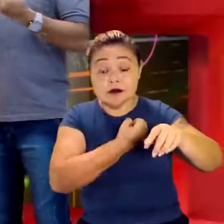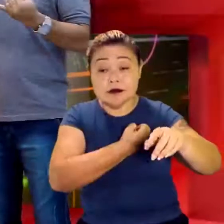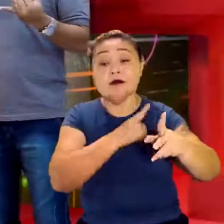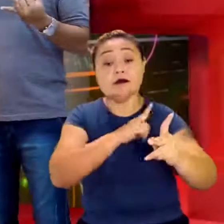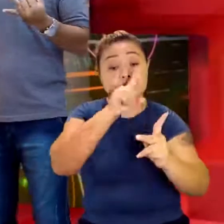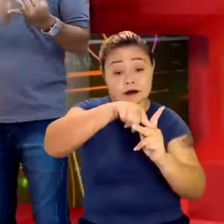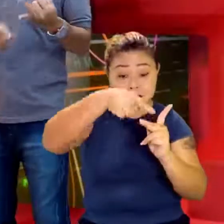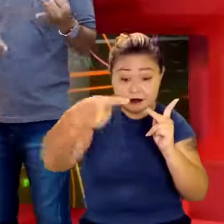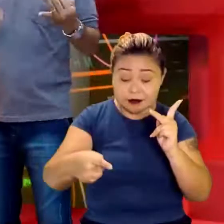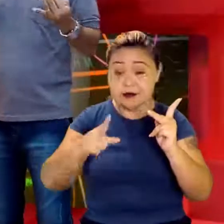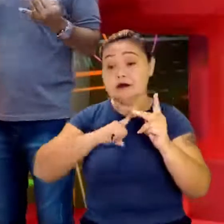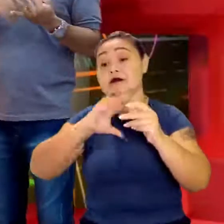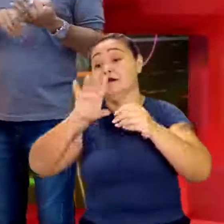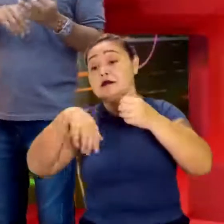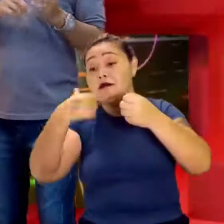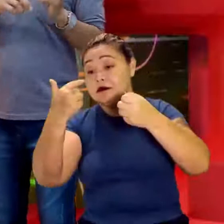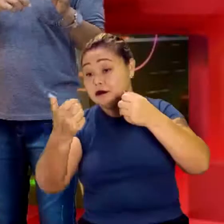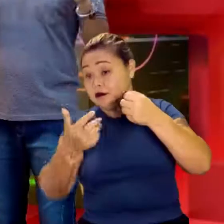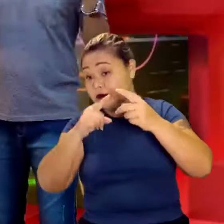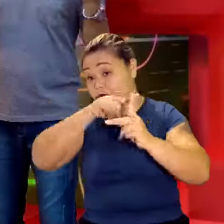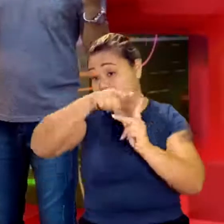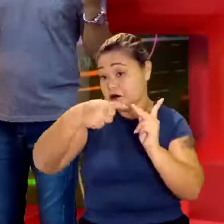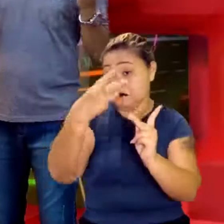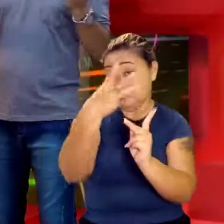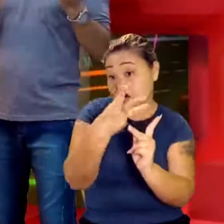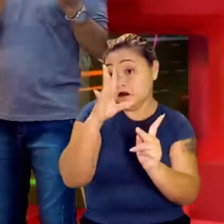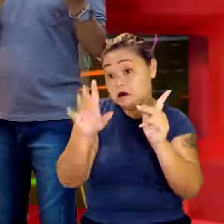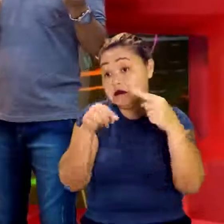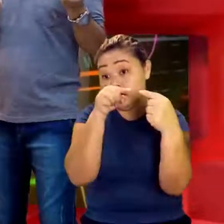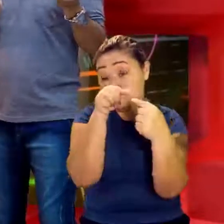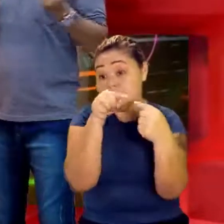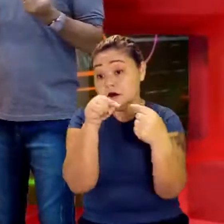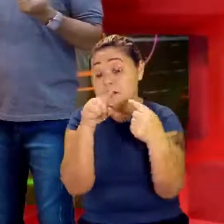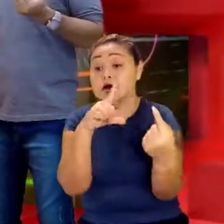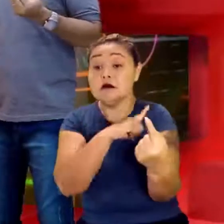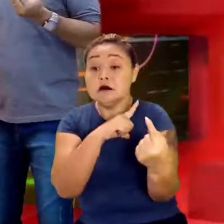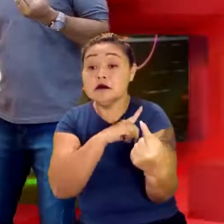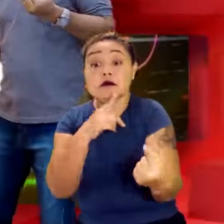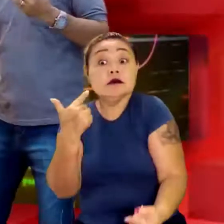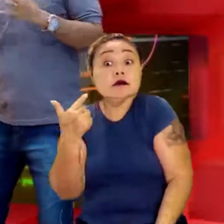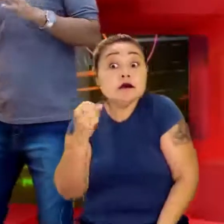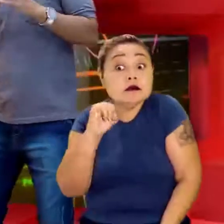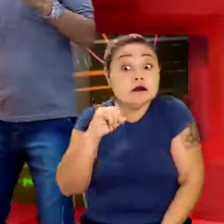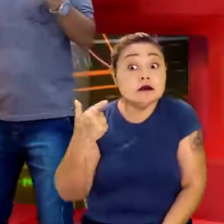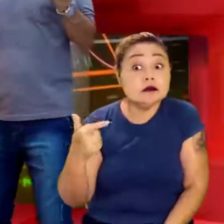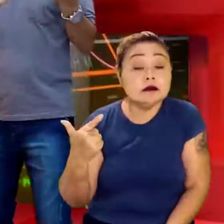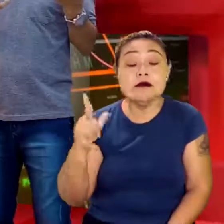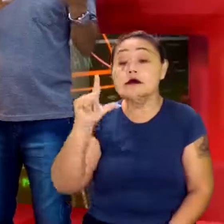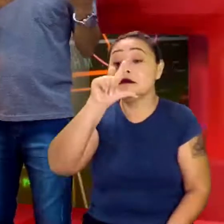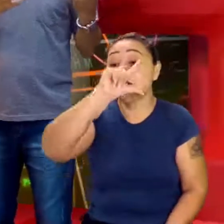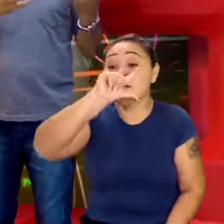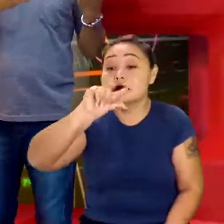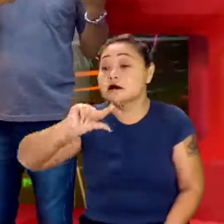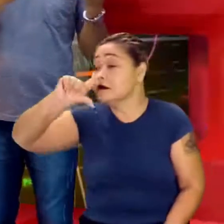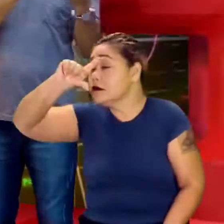raiz quadrada, ou raiz cúbica, ou de acordo com o índice. Eles vão ter. Se não tiver, eu vou simplificar o mais